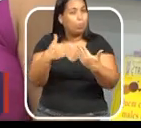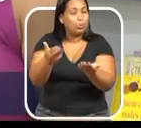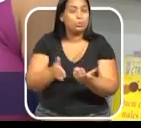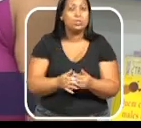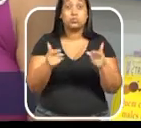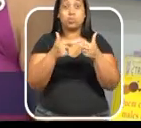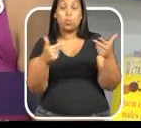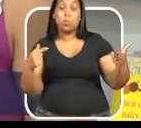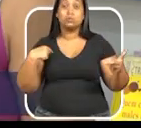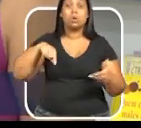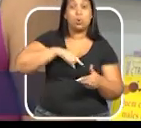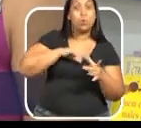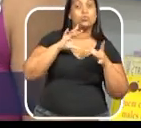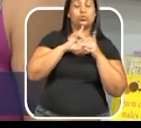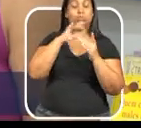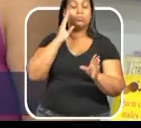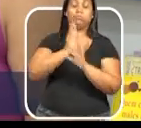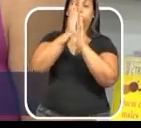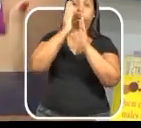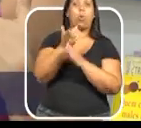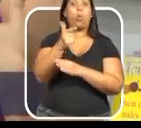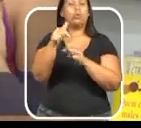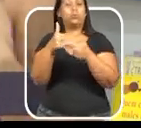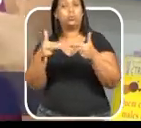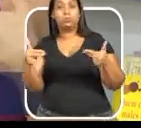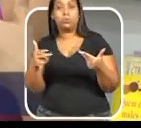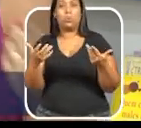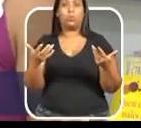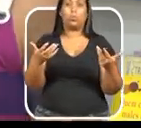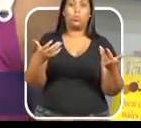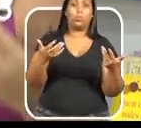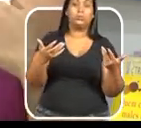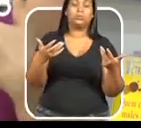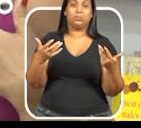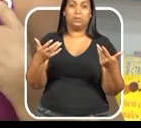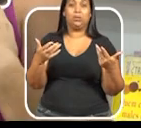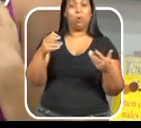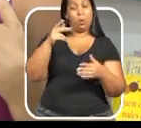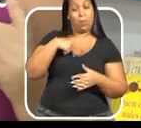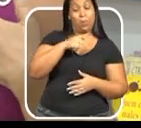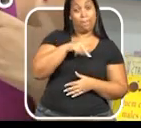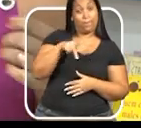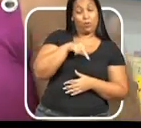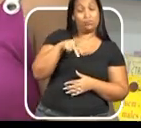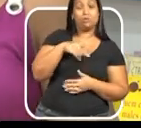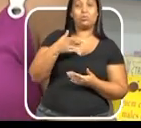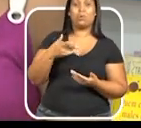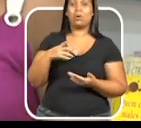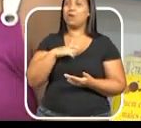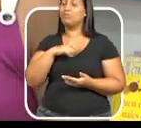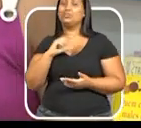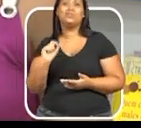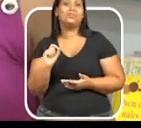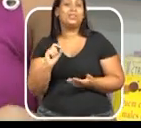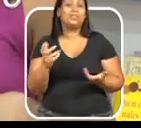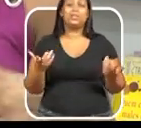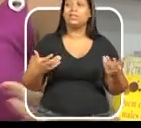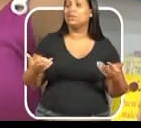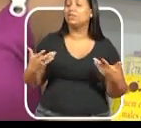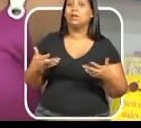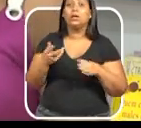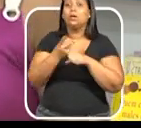coisas nós descobrimos juntos, mas outras coisas, eu enquanto adulta da história, enquanto professora, eu tive